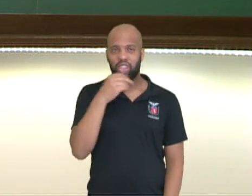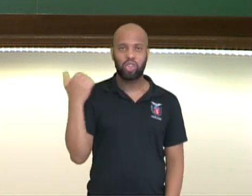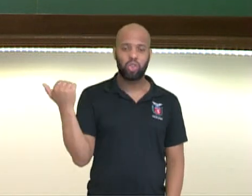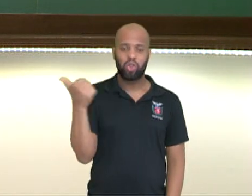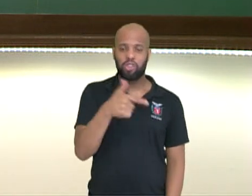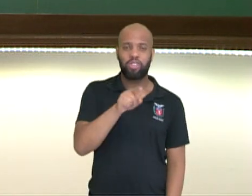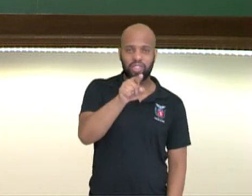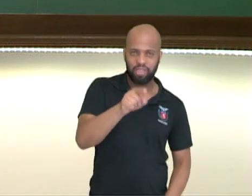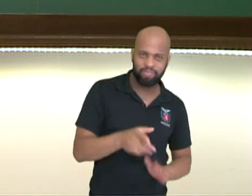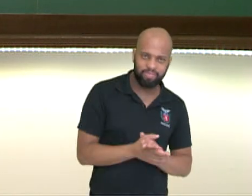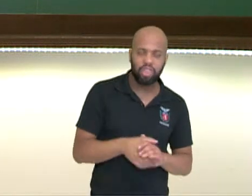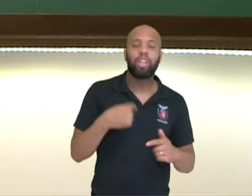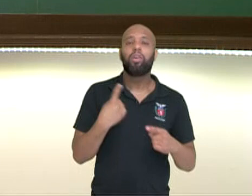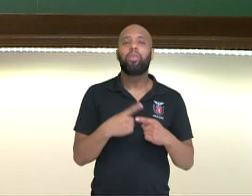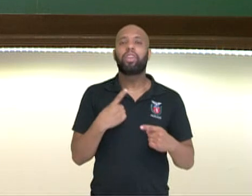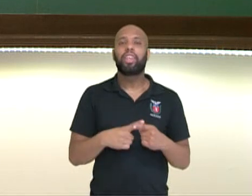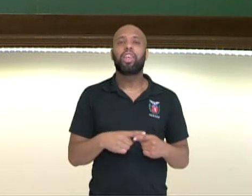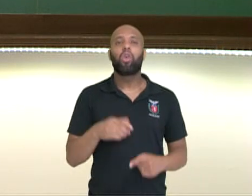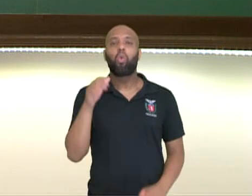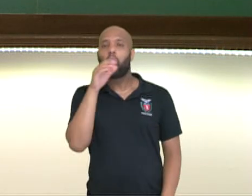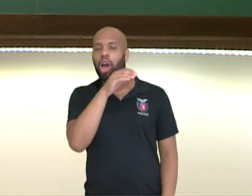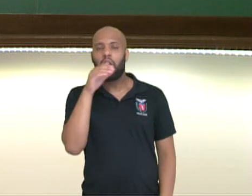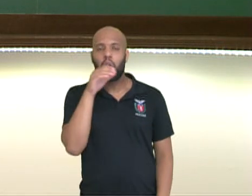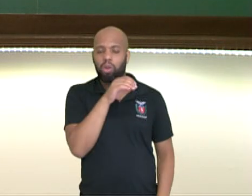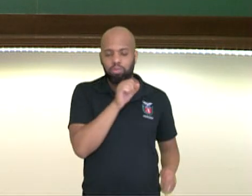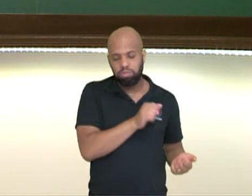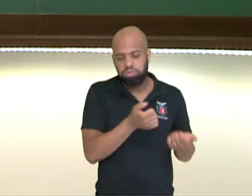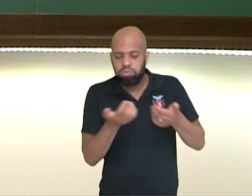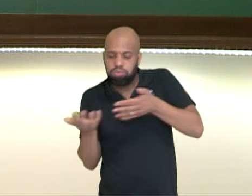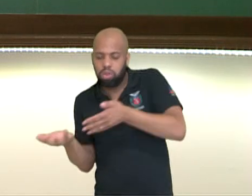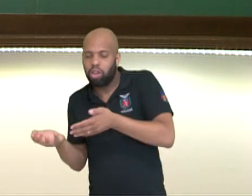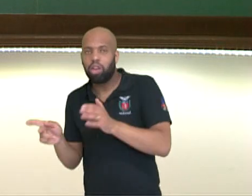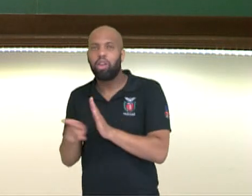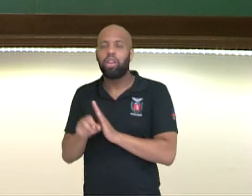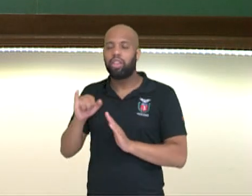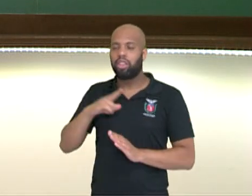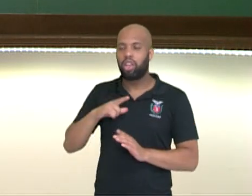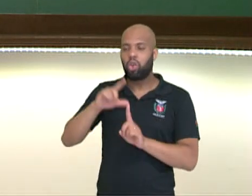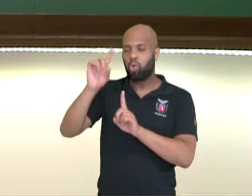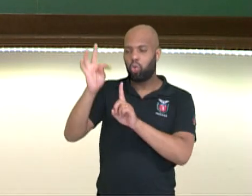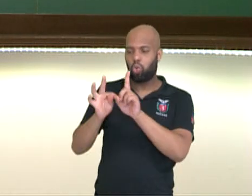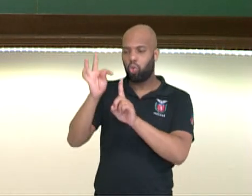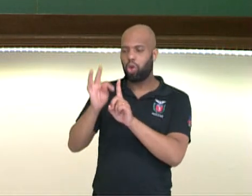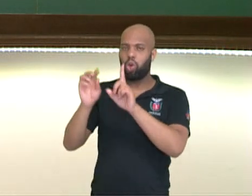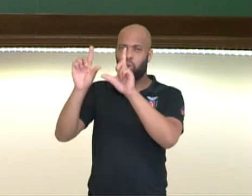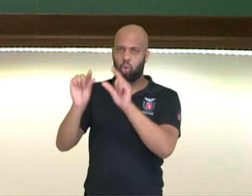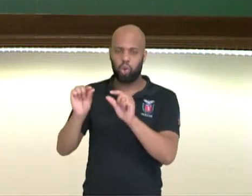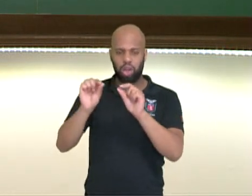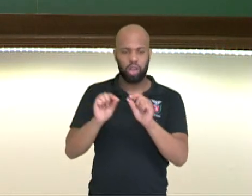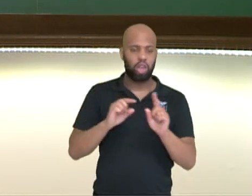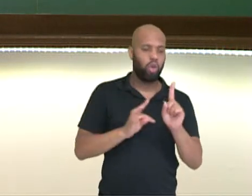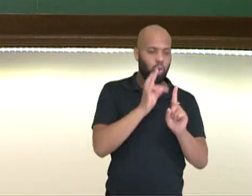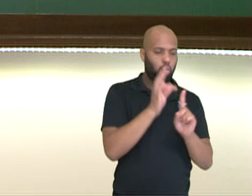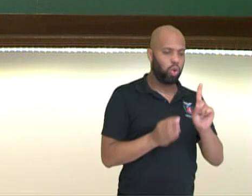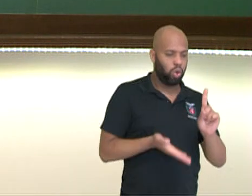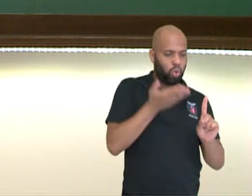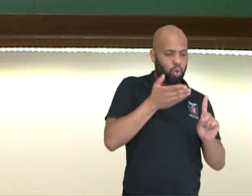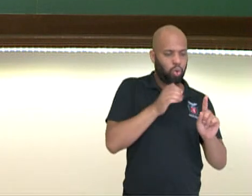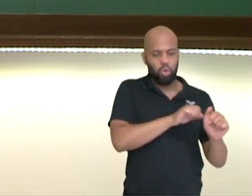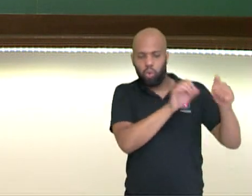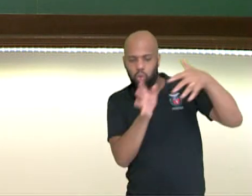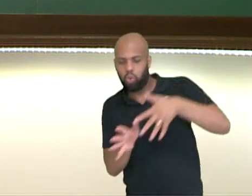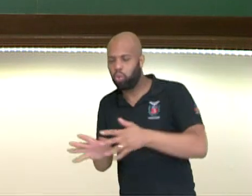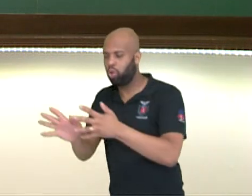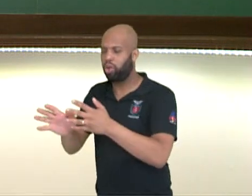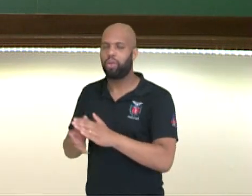é transmitido para o corpo que tem menor temperatura, ok? Vamos lá, sensação térmica,